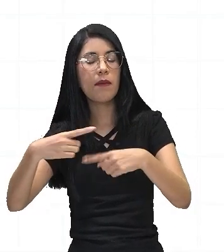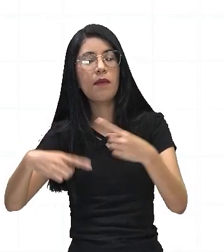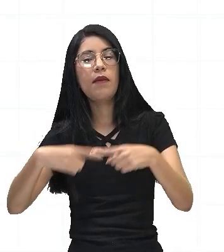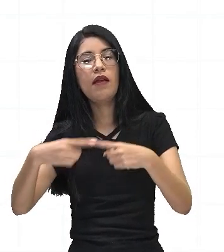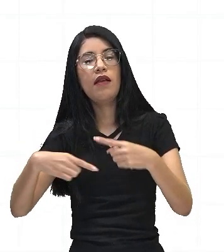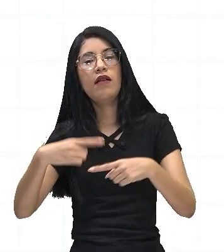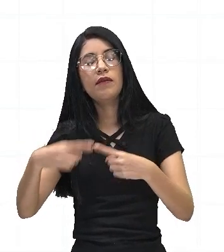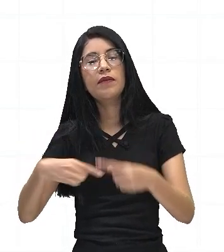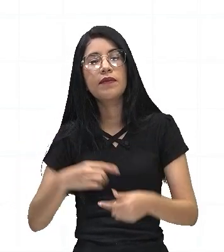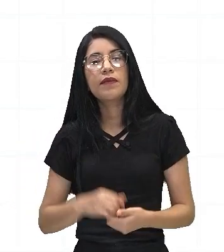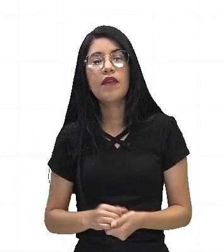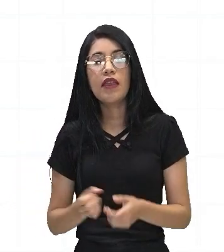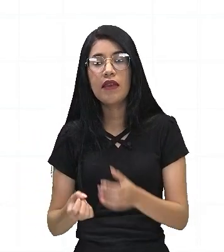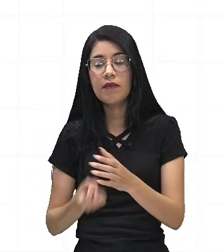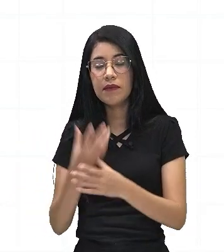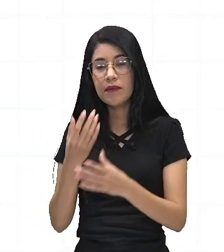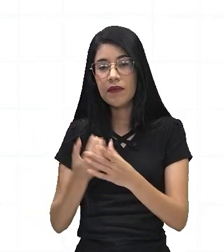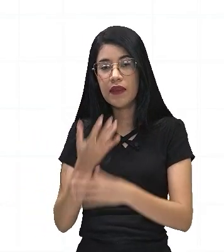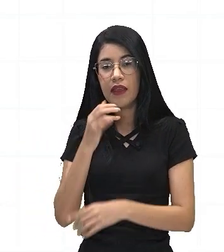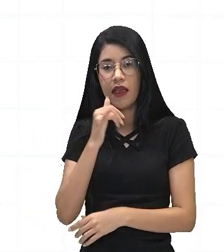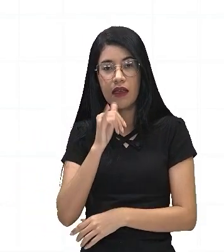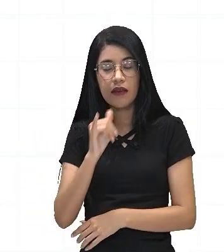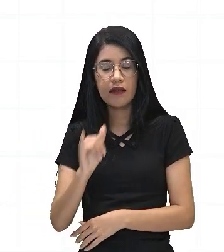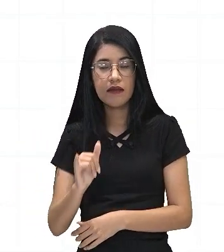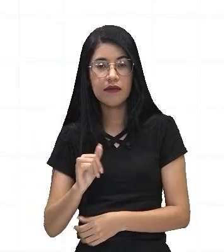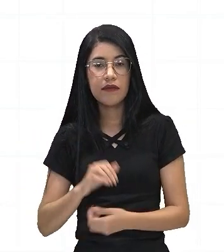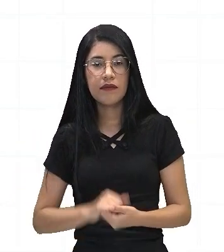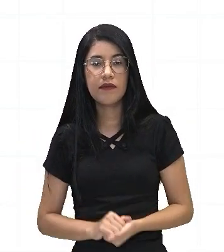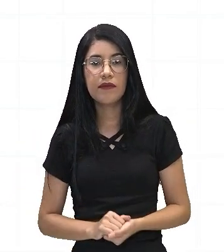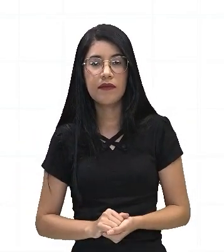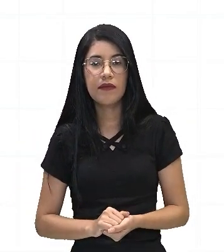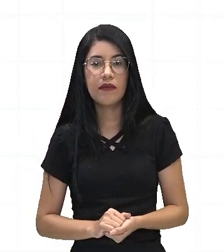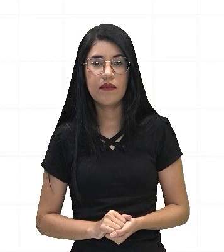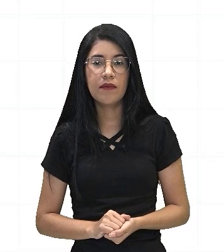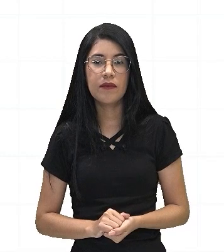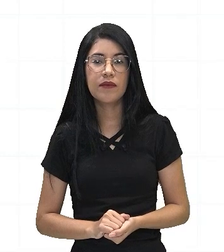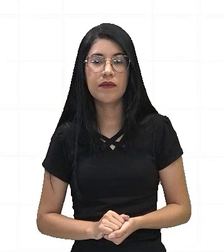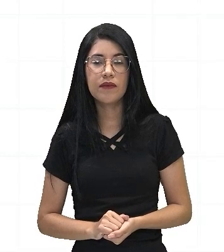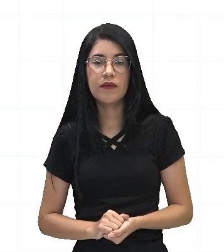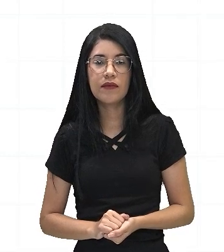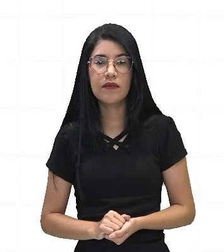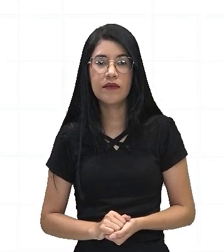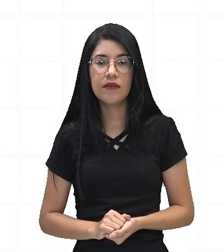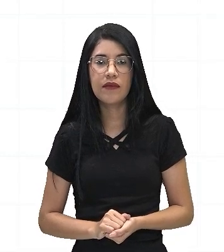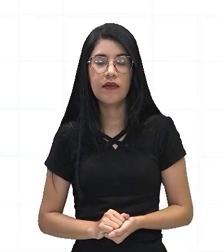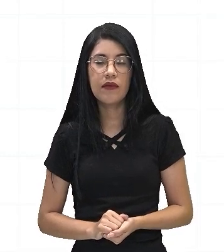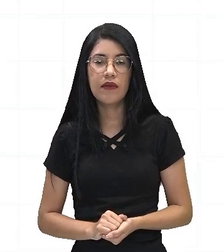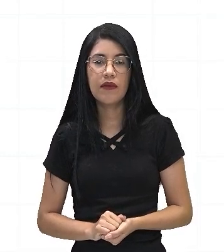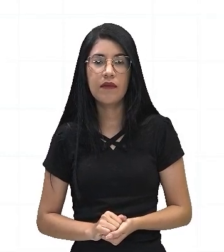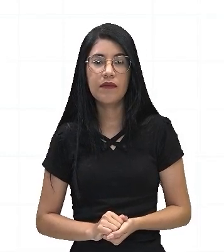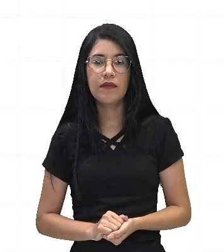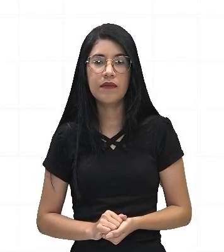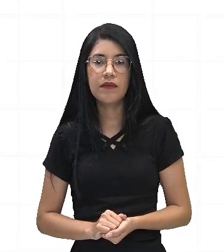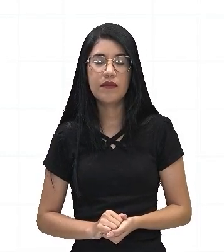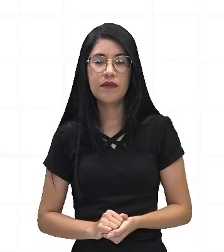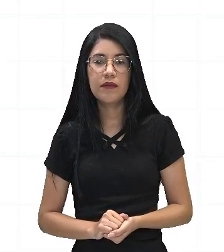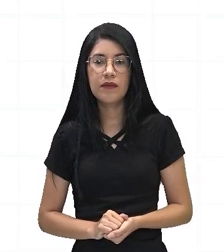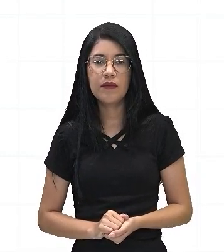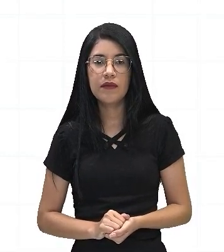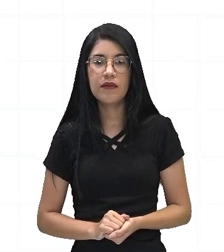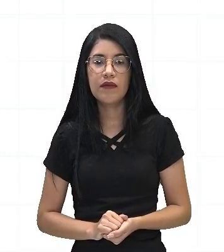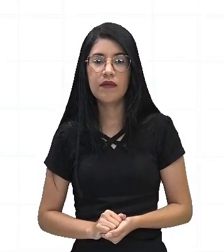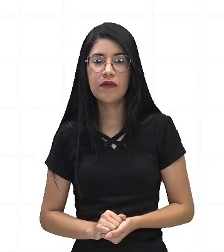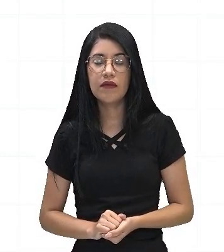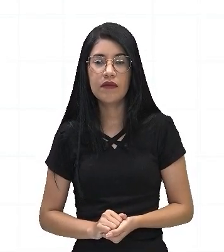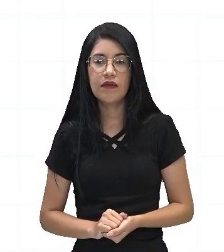vão se movimentar vão acionar aí os geradores que vão gerar essa energia elétrica, né? Tem ali a eletricidade sendo